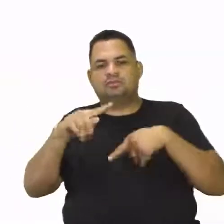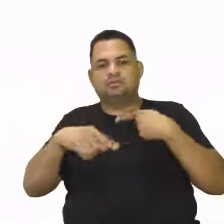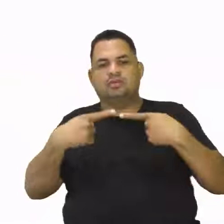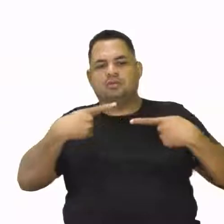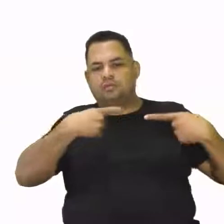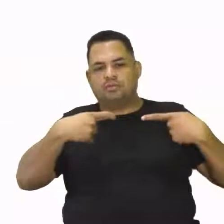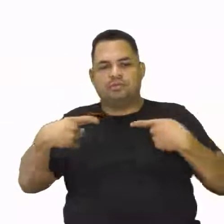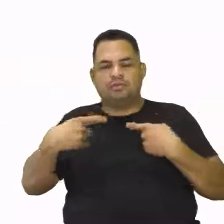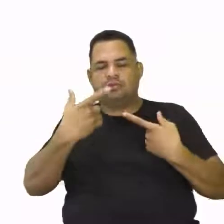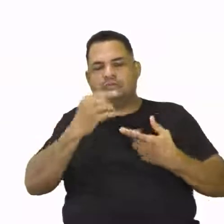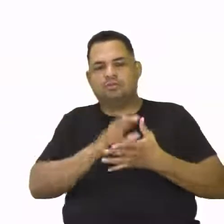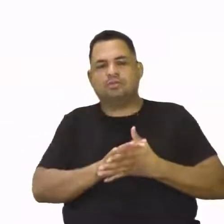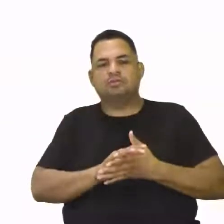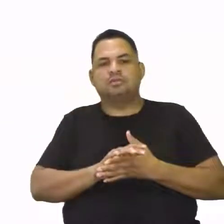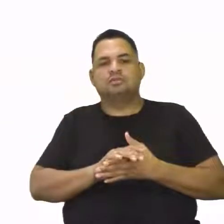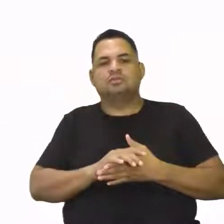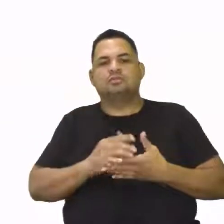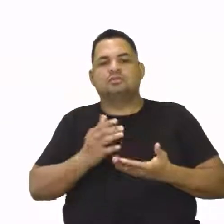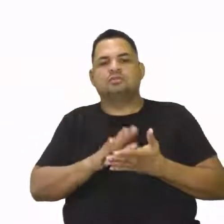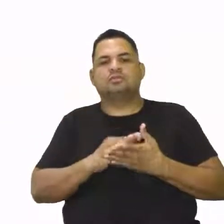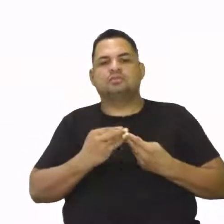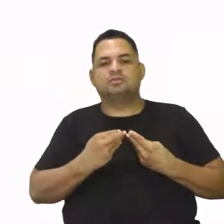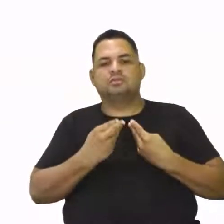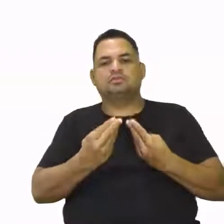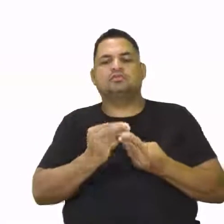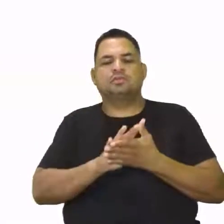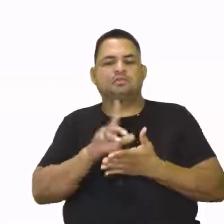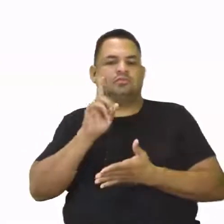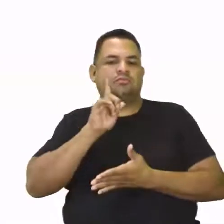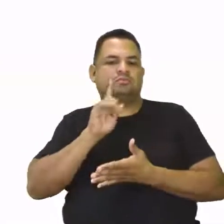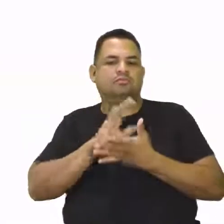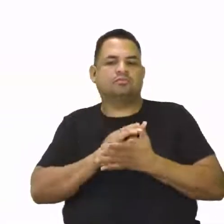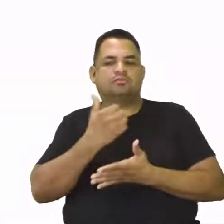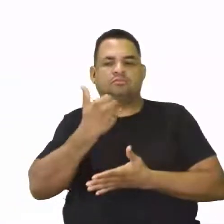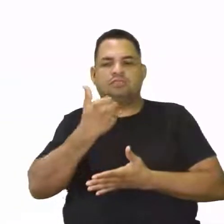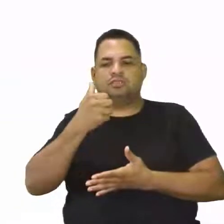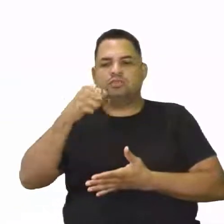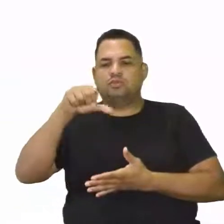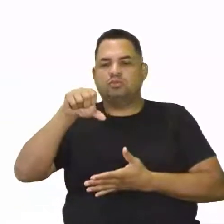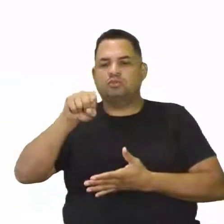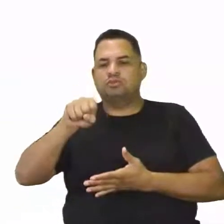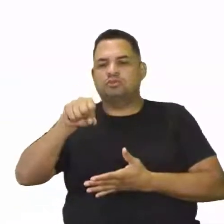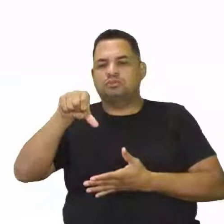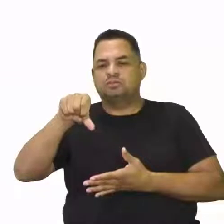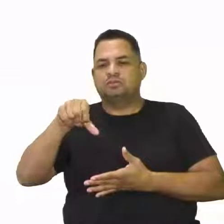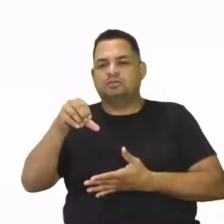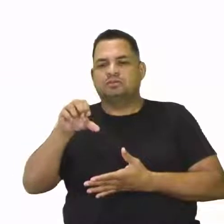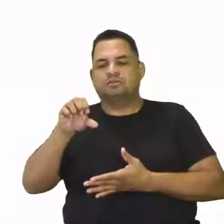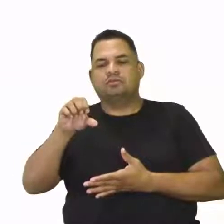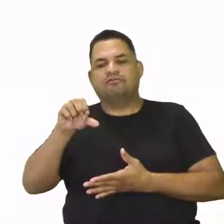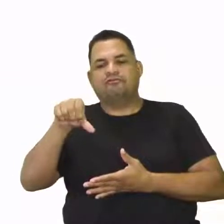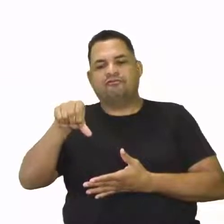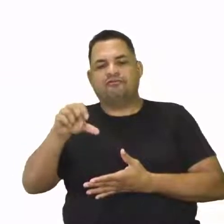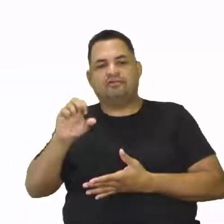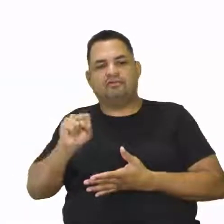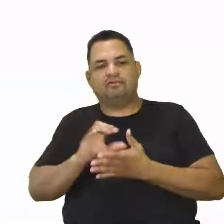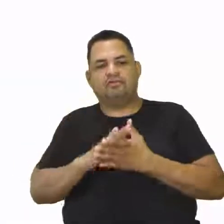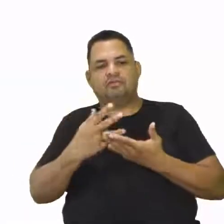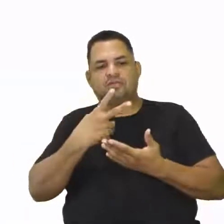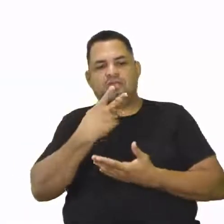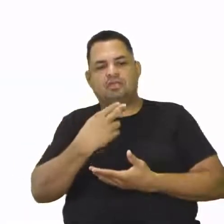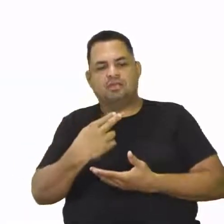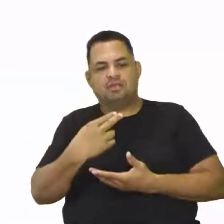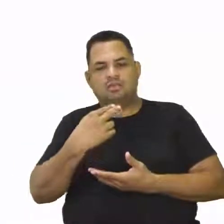Guerra Hispano-Americana, ele foi cedido para os Estados Unidos em 1898. E por esse motivo, as